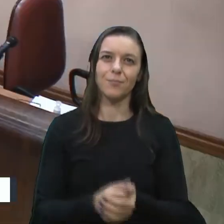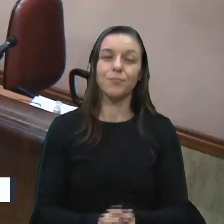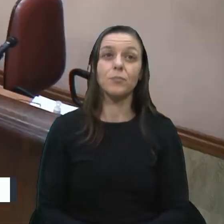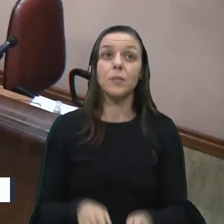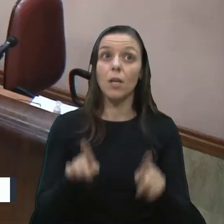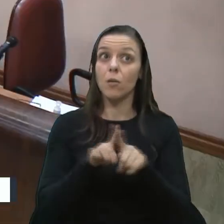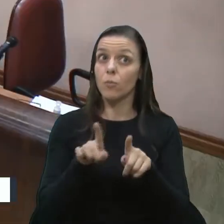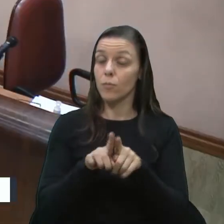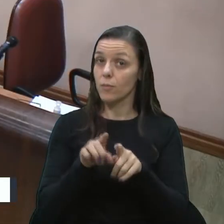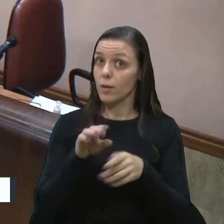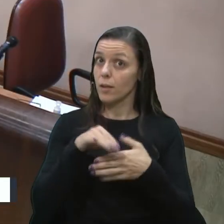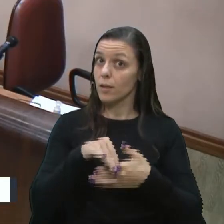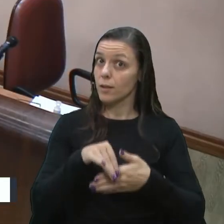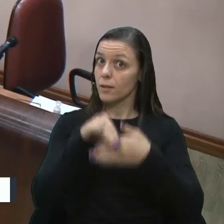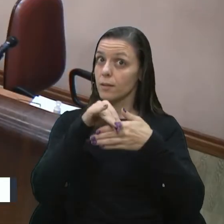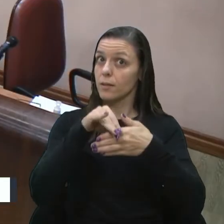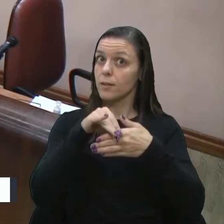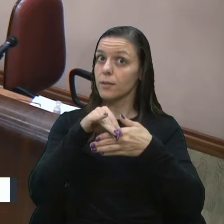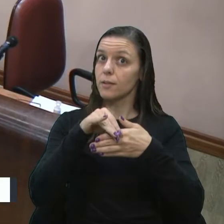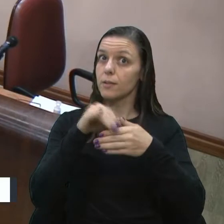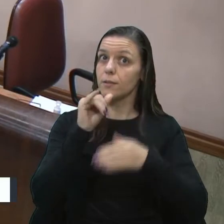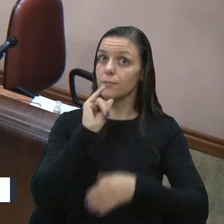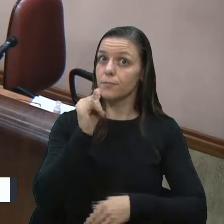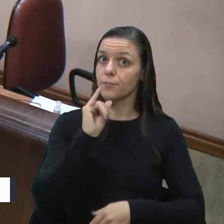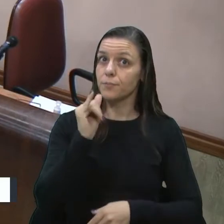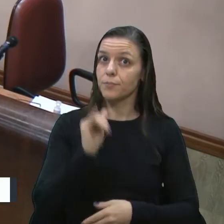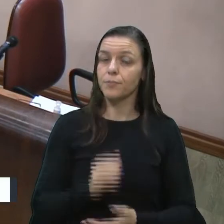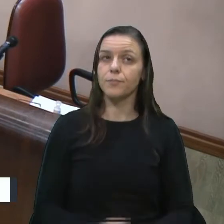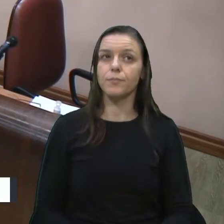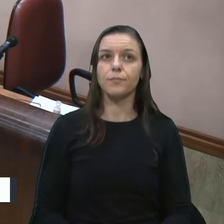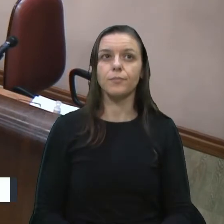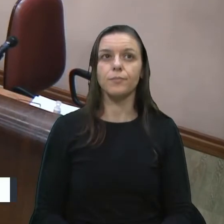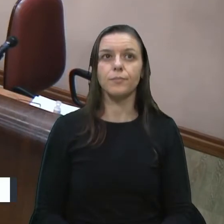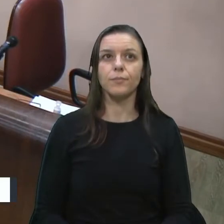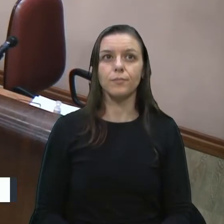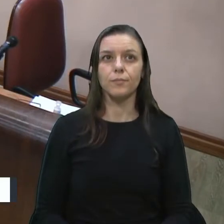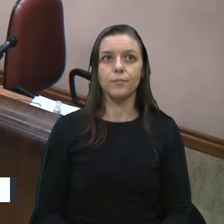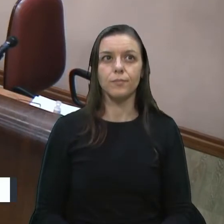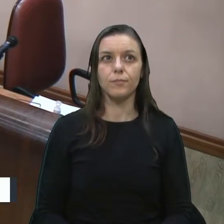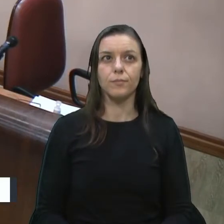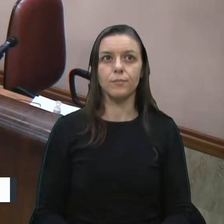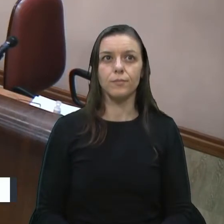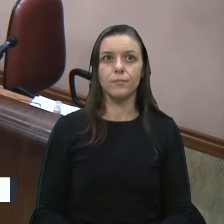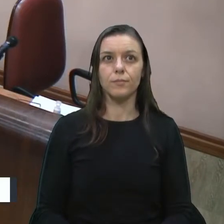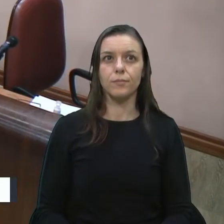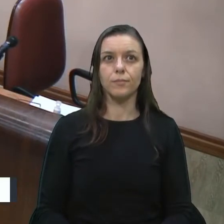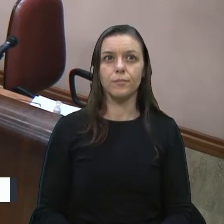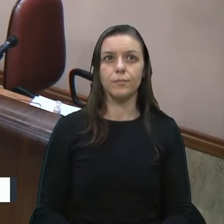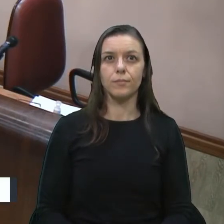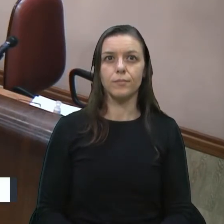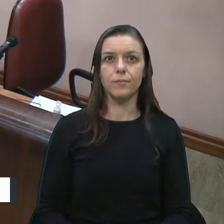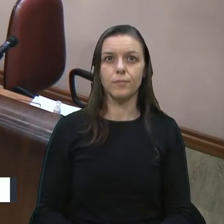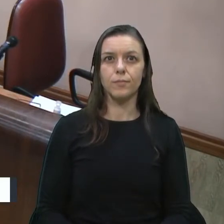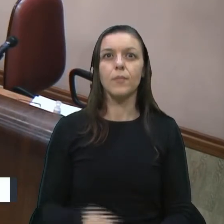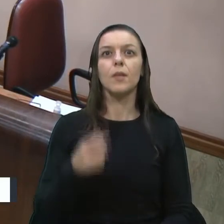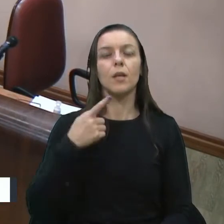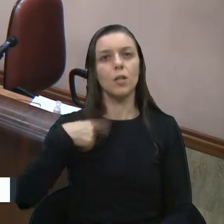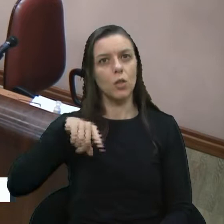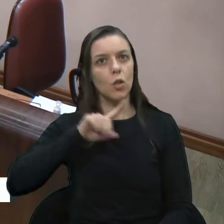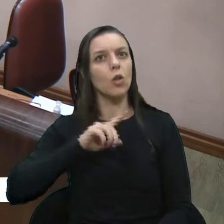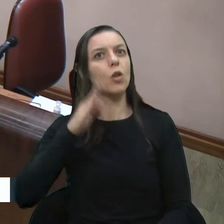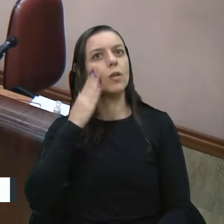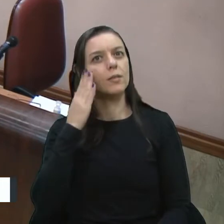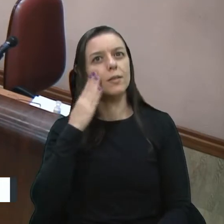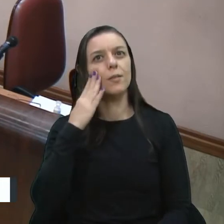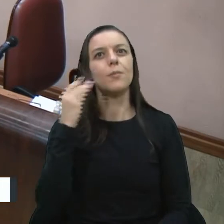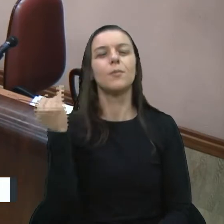de líder, só para ceder mais algumas partes. Segue, vereador Fiuza, declaração de líder. Nós sabemos da importância,